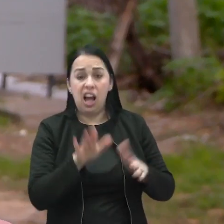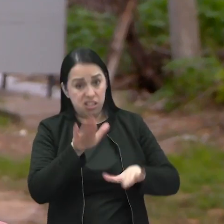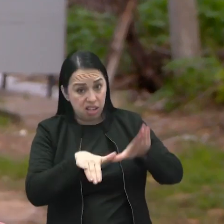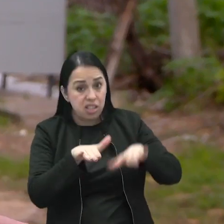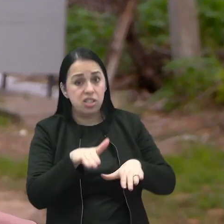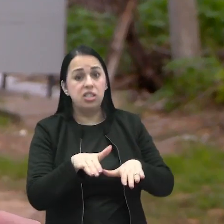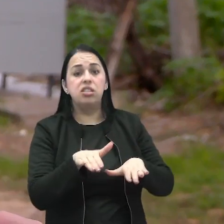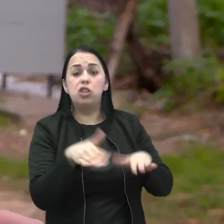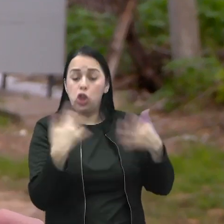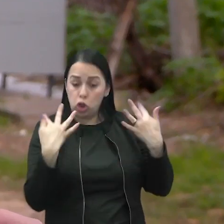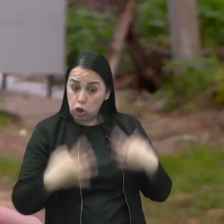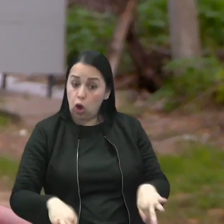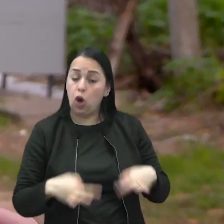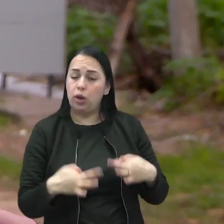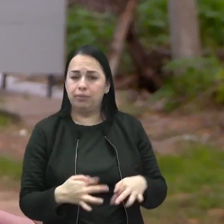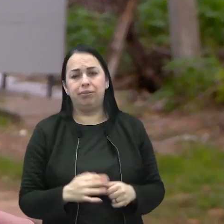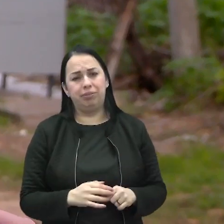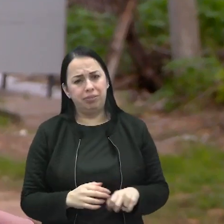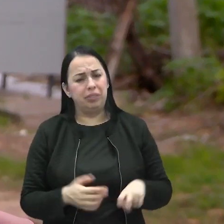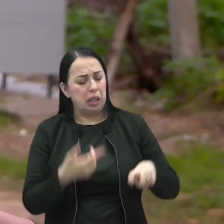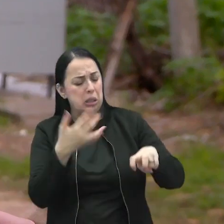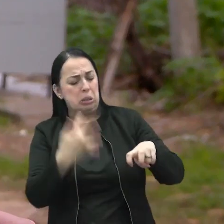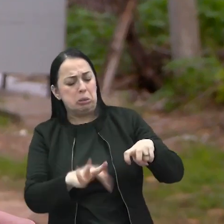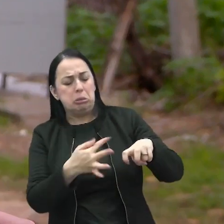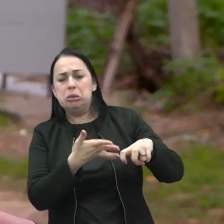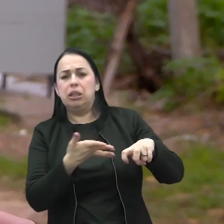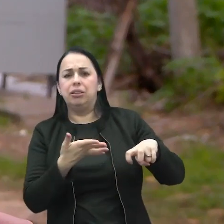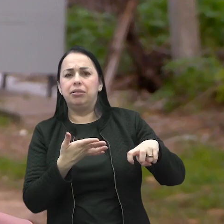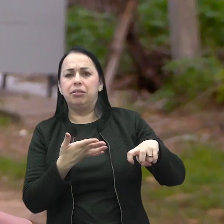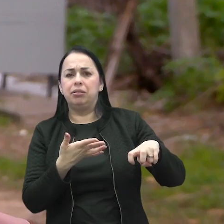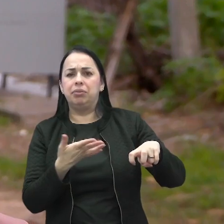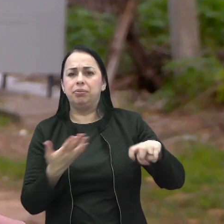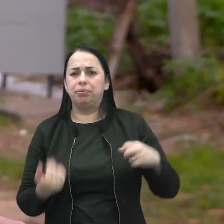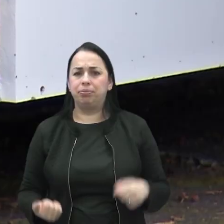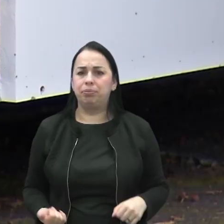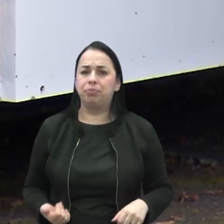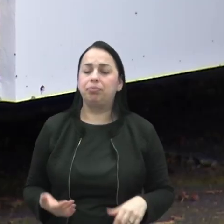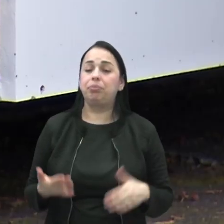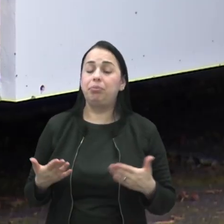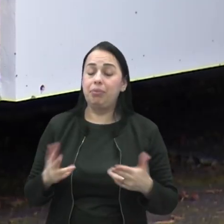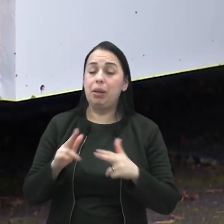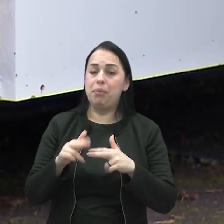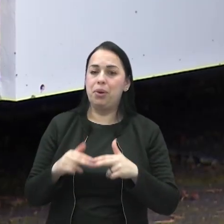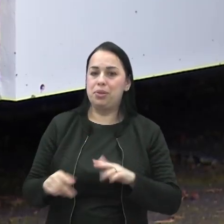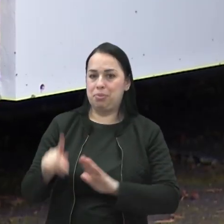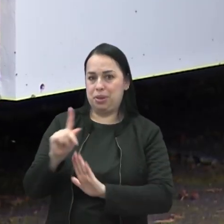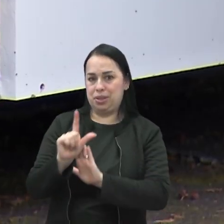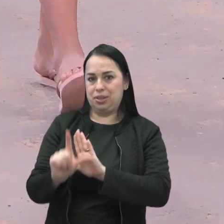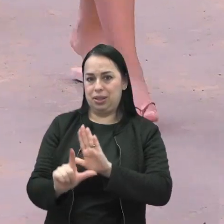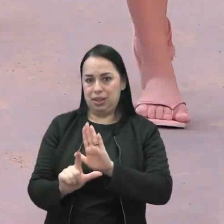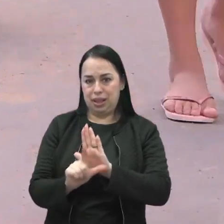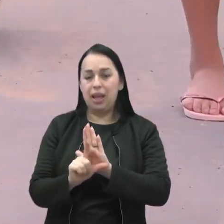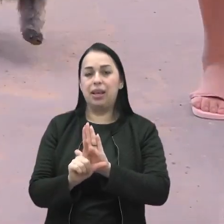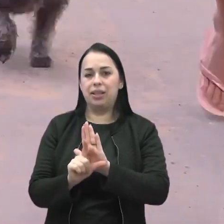dor, aí a gente não consegue seguir em frente. E um programa municipal tem auxiliado